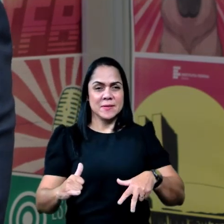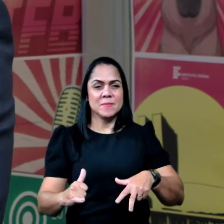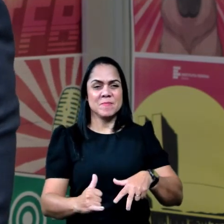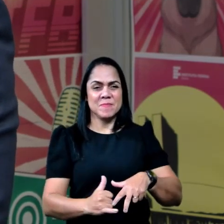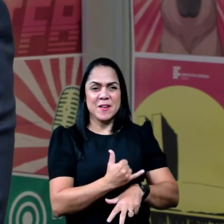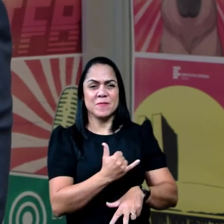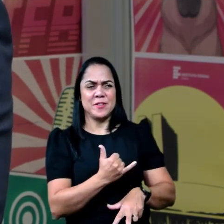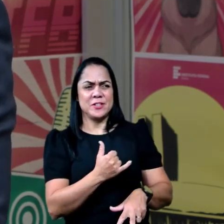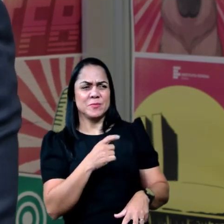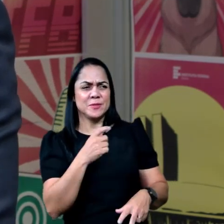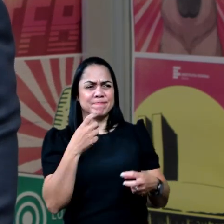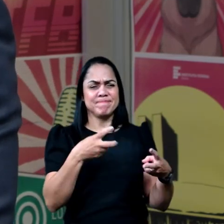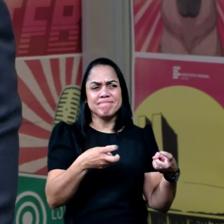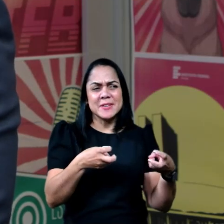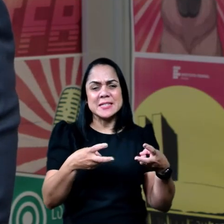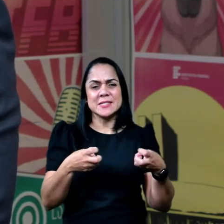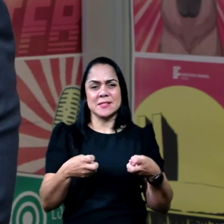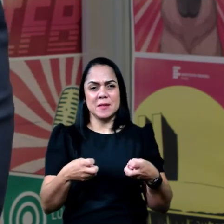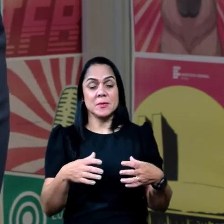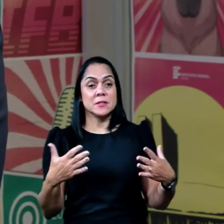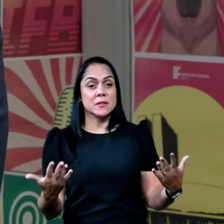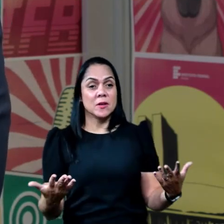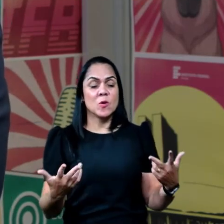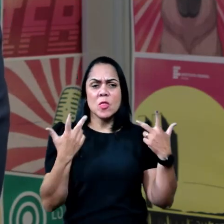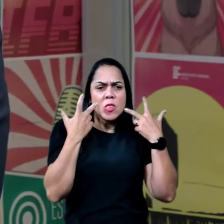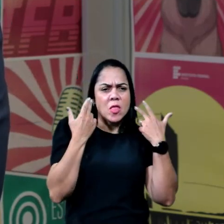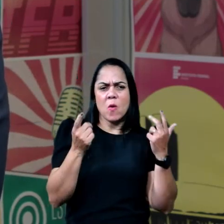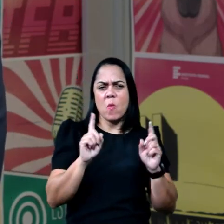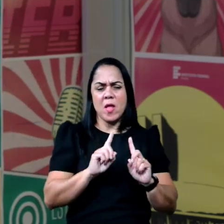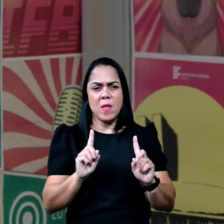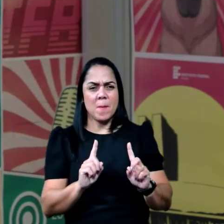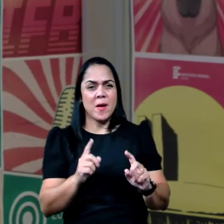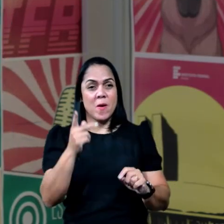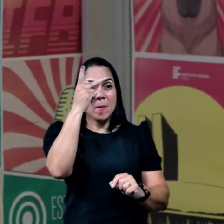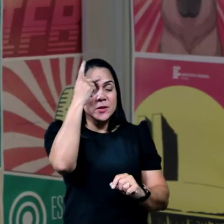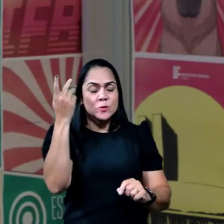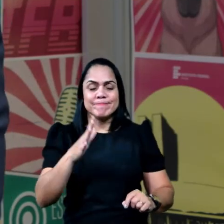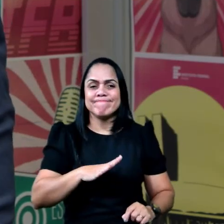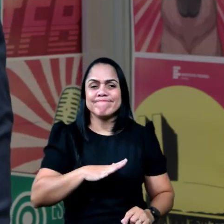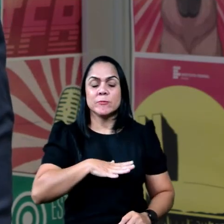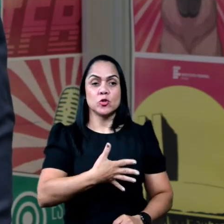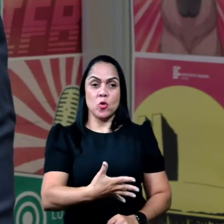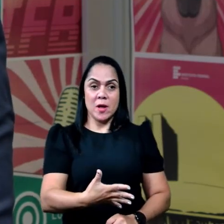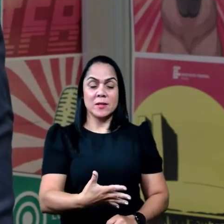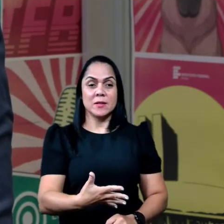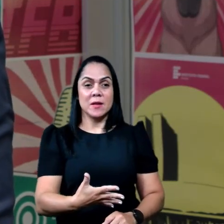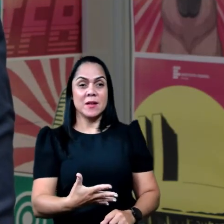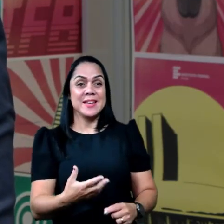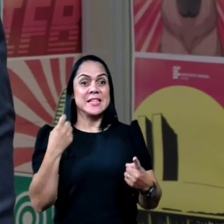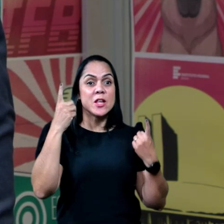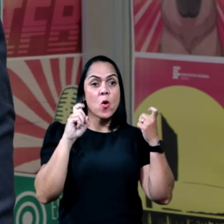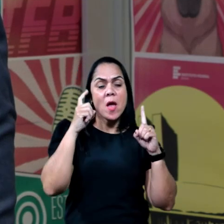não é comum, não é tão incomum, obviamente, que a pessoa simplesmente fique chocada e não consiga ter uma